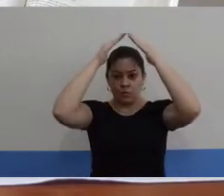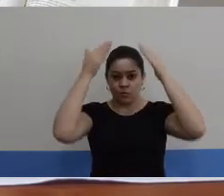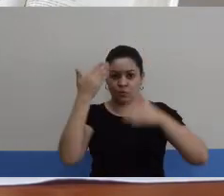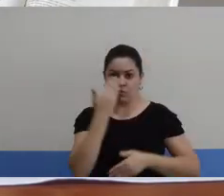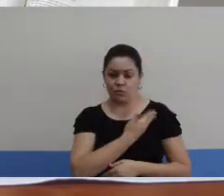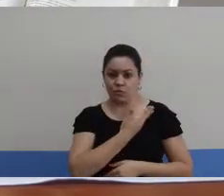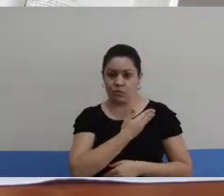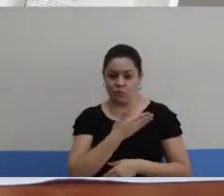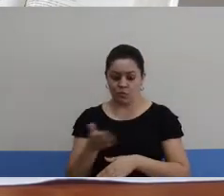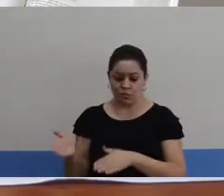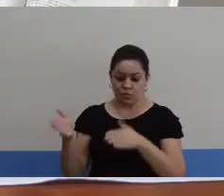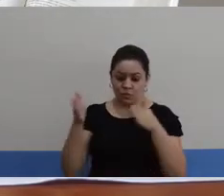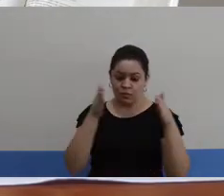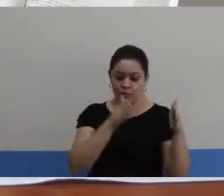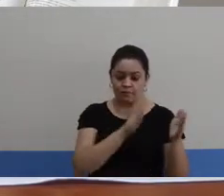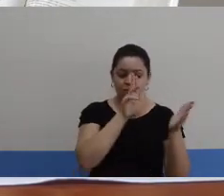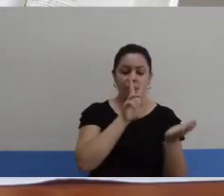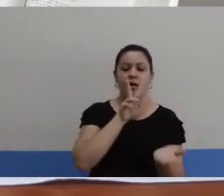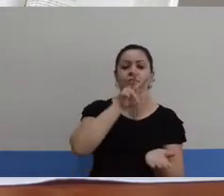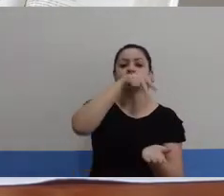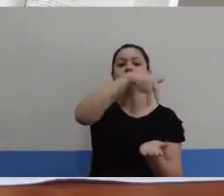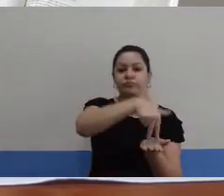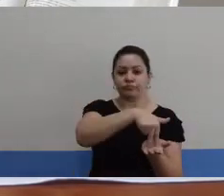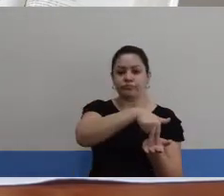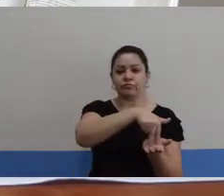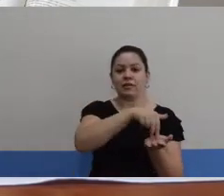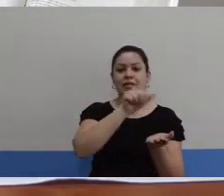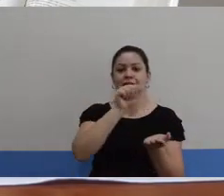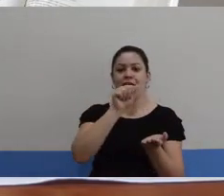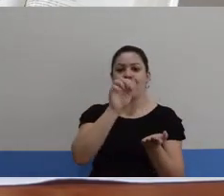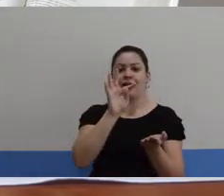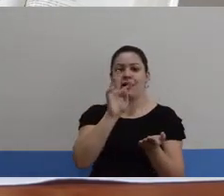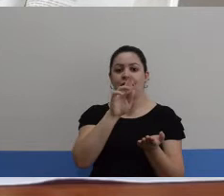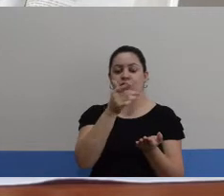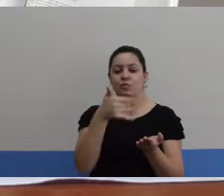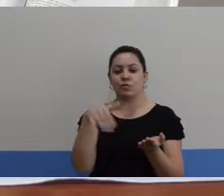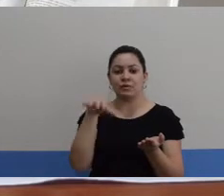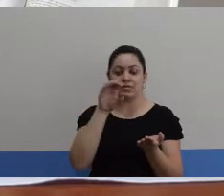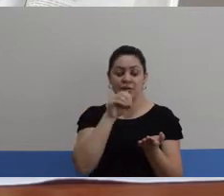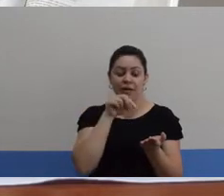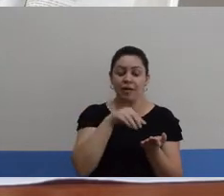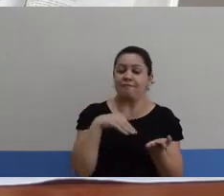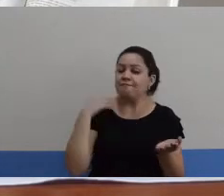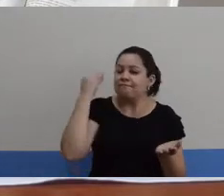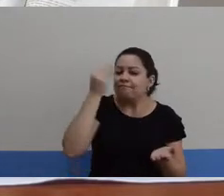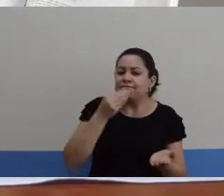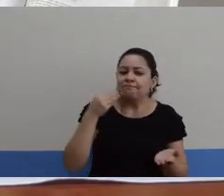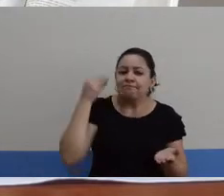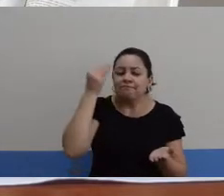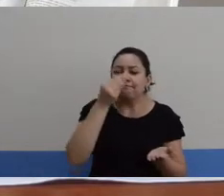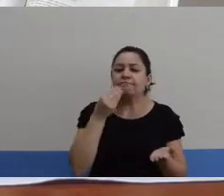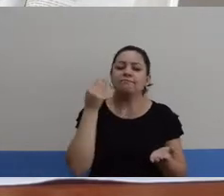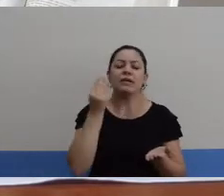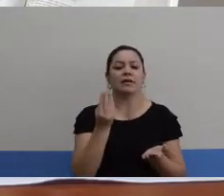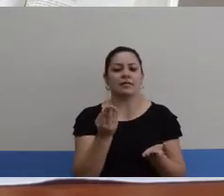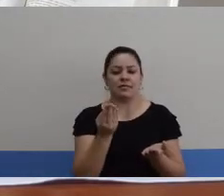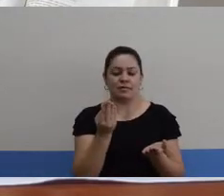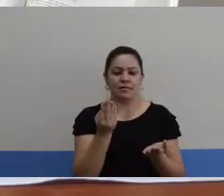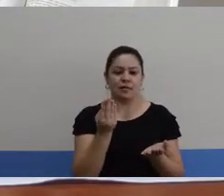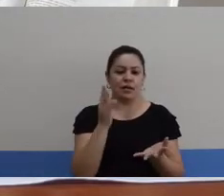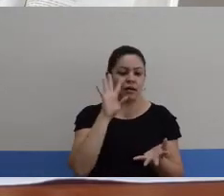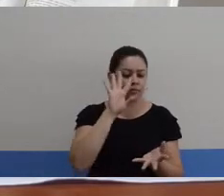a fase de atuação, que será a fase da vivência. As conclusões do